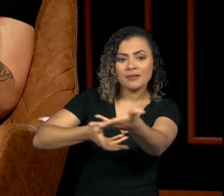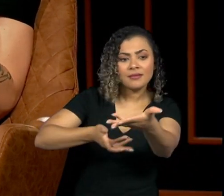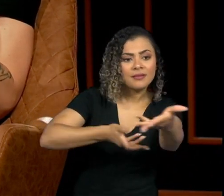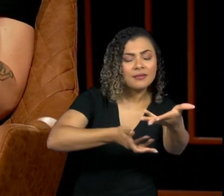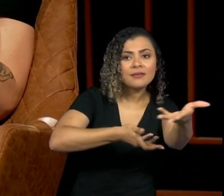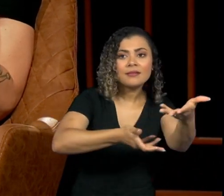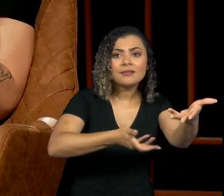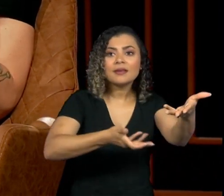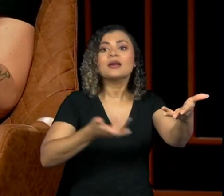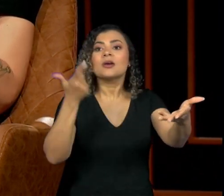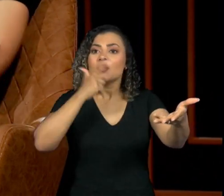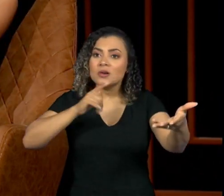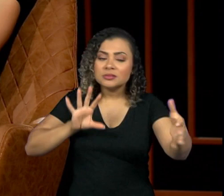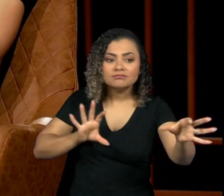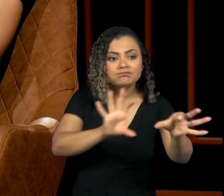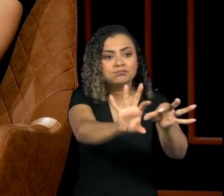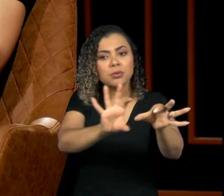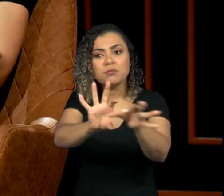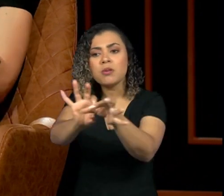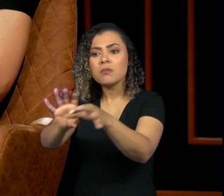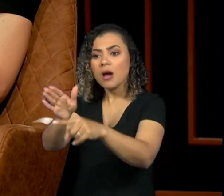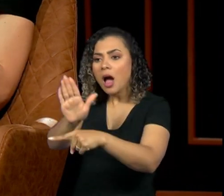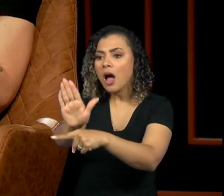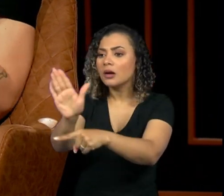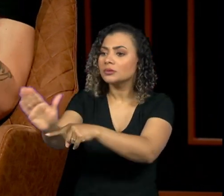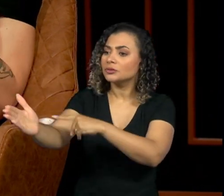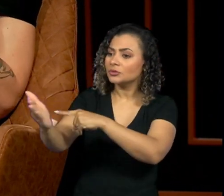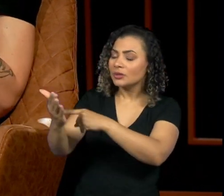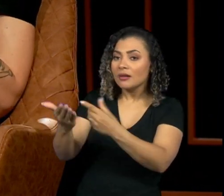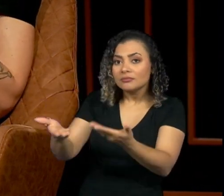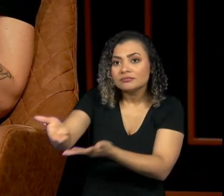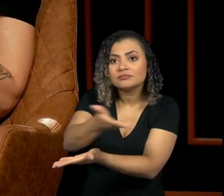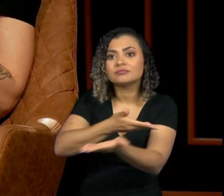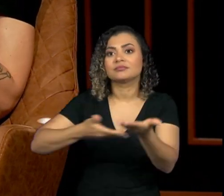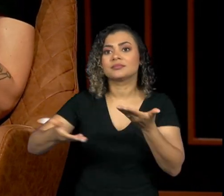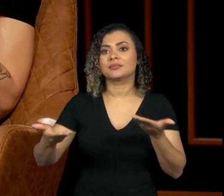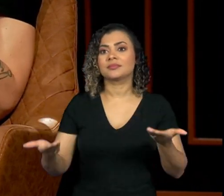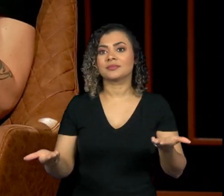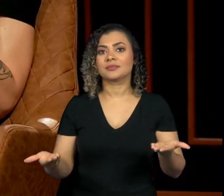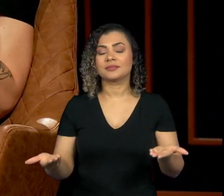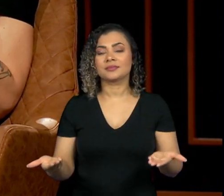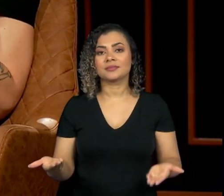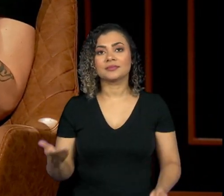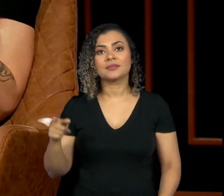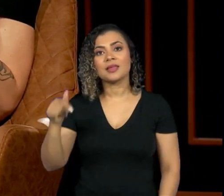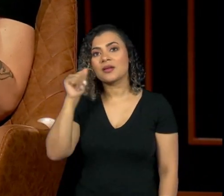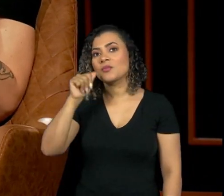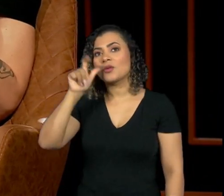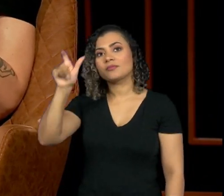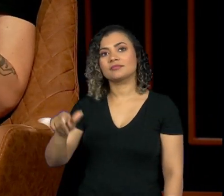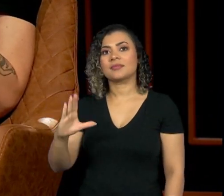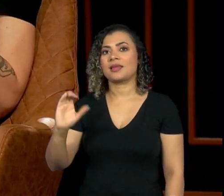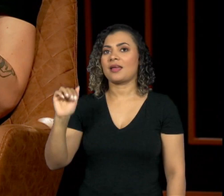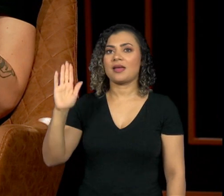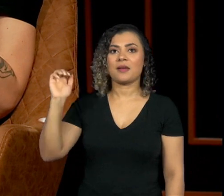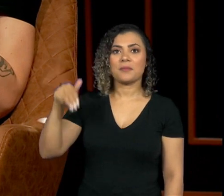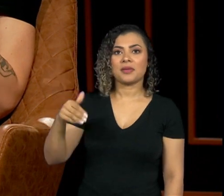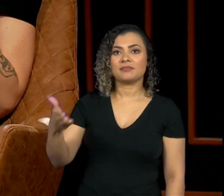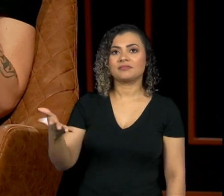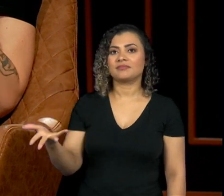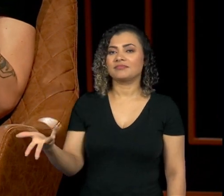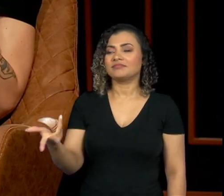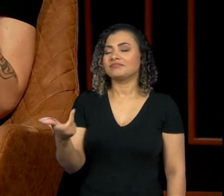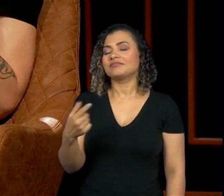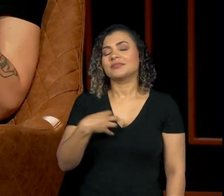e ser tocado por isso e buscar contribuir como você pode, né? É uma grande mulher, a Carmen, e fico